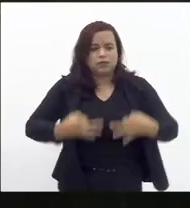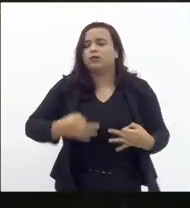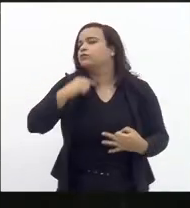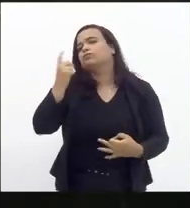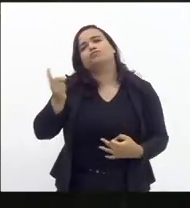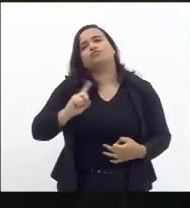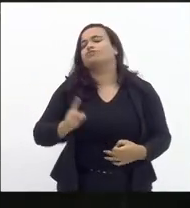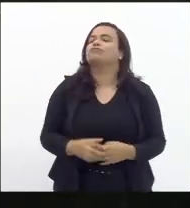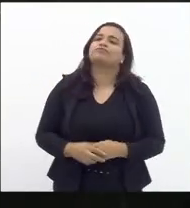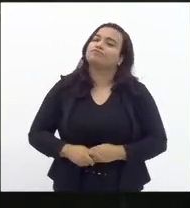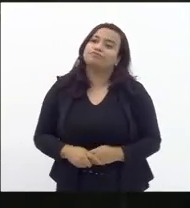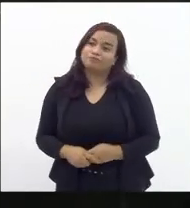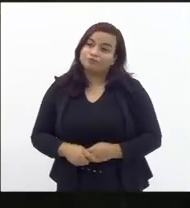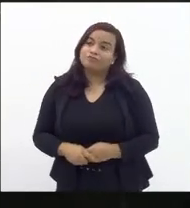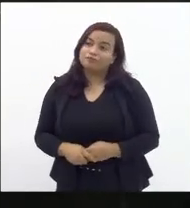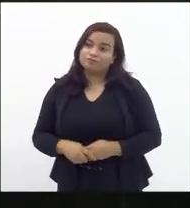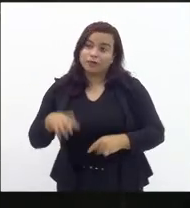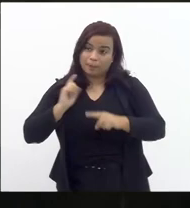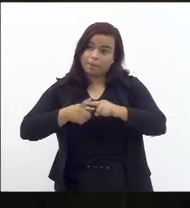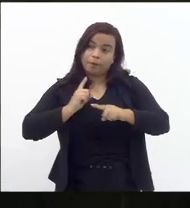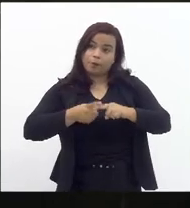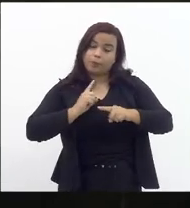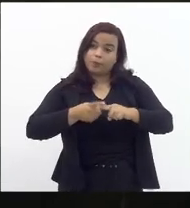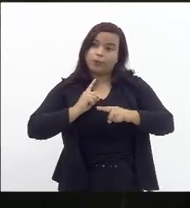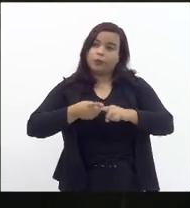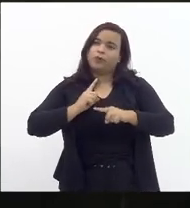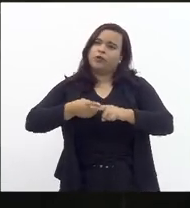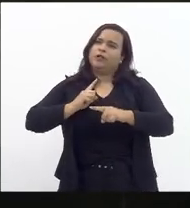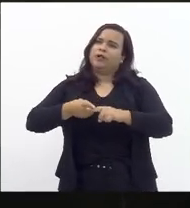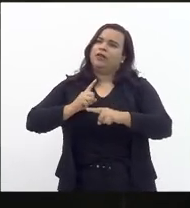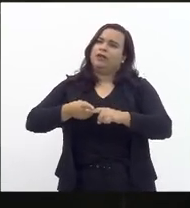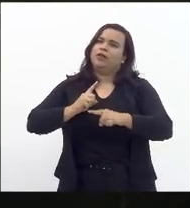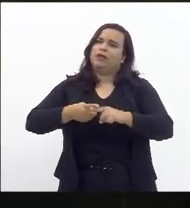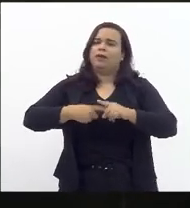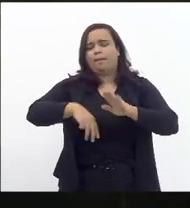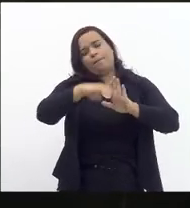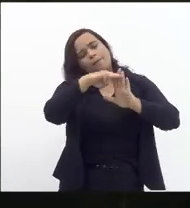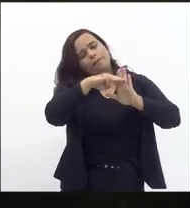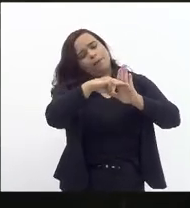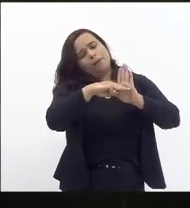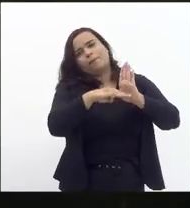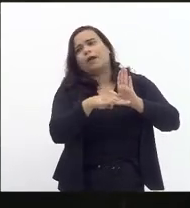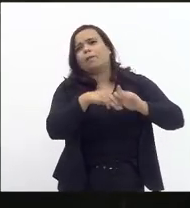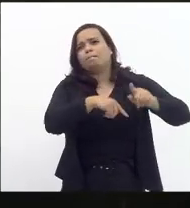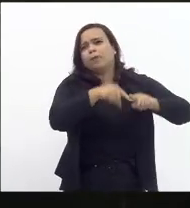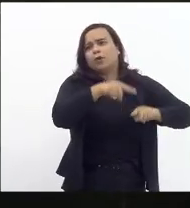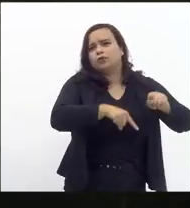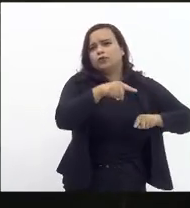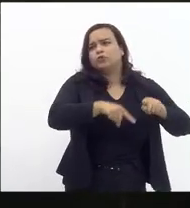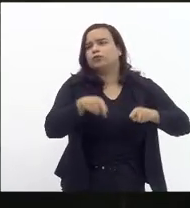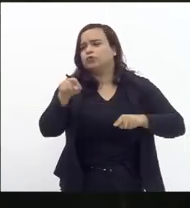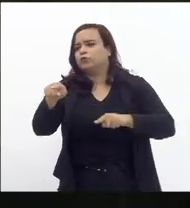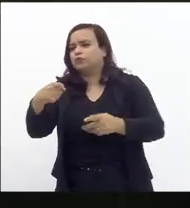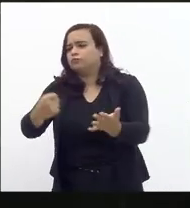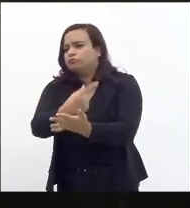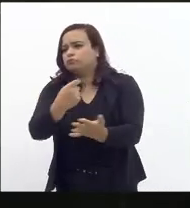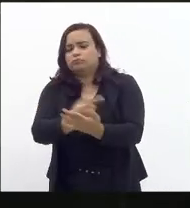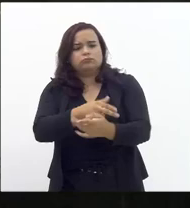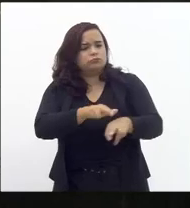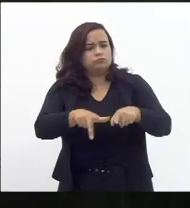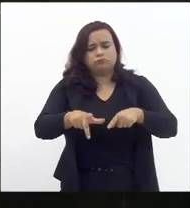corretamente, porque não tem uma matriz insumo-produto para